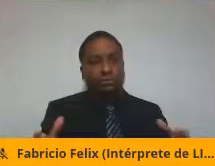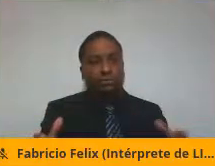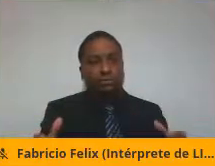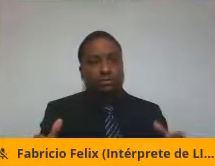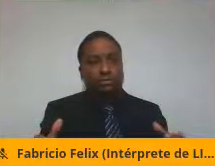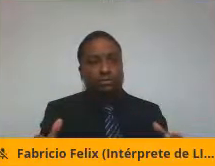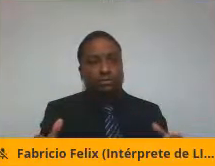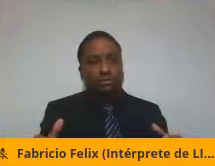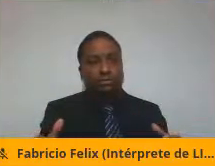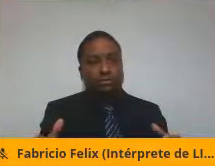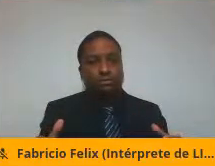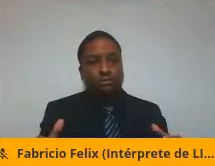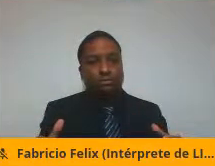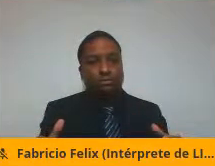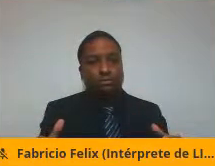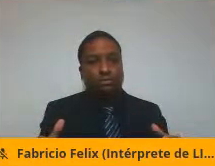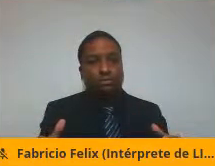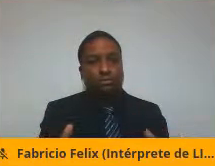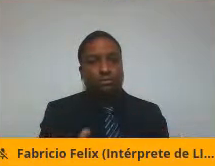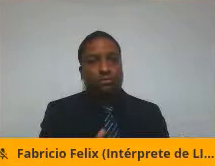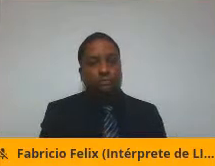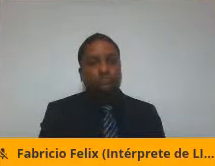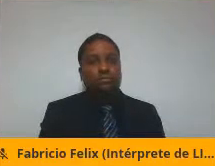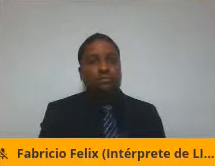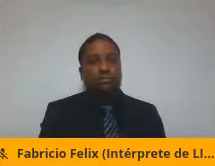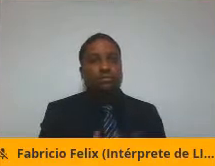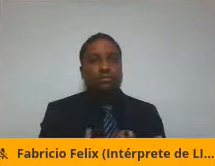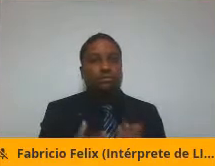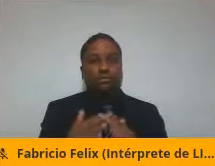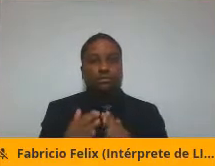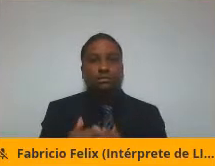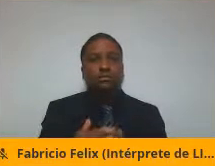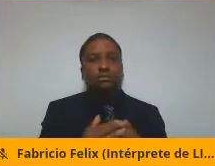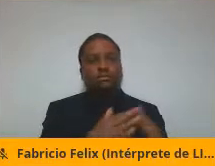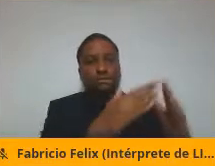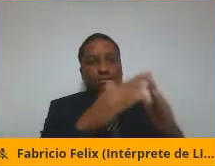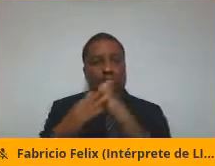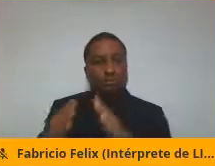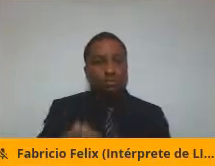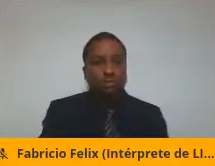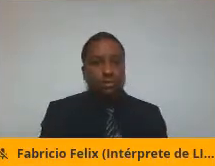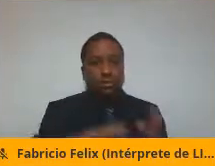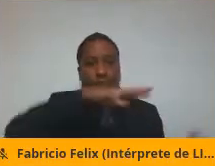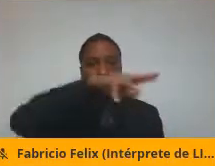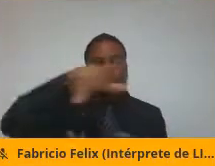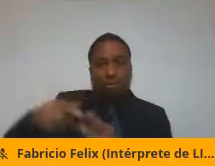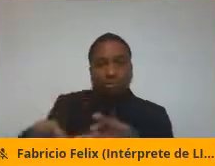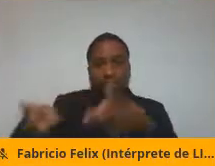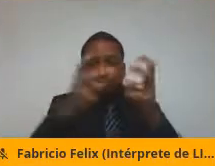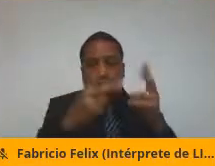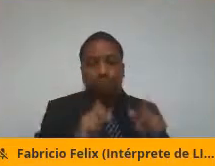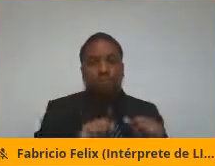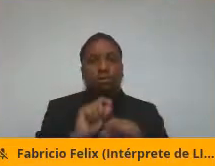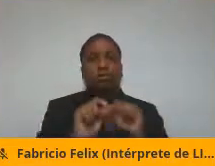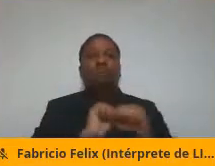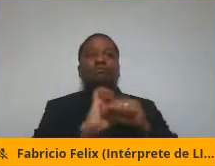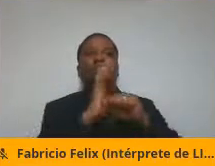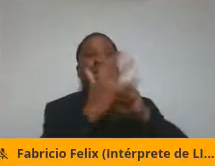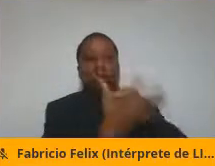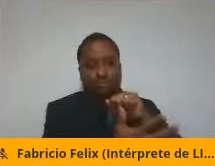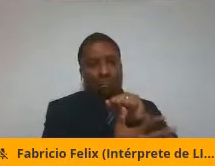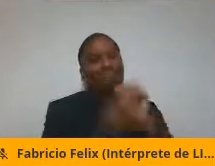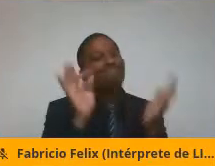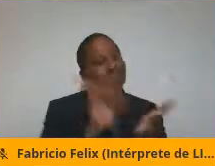breve foi chegando cada vez mais na nossa residência e o mundo foi percebendo que o coronavírus realmente